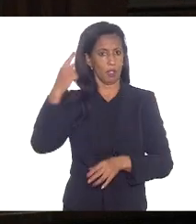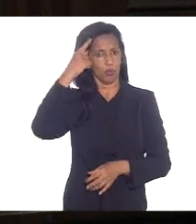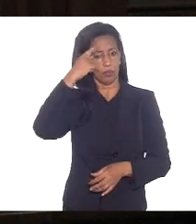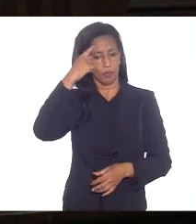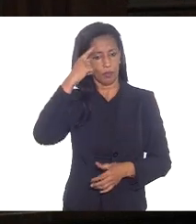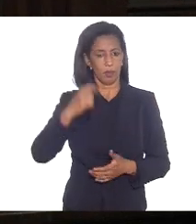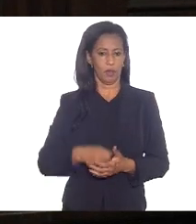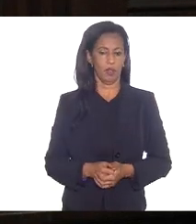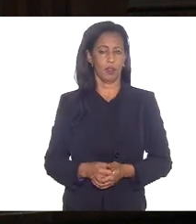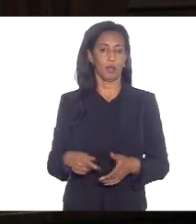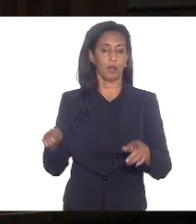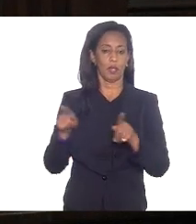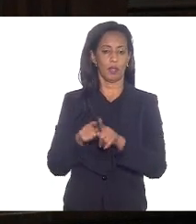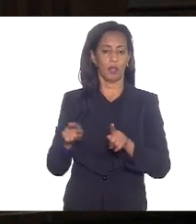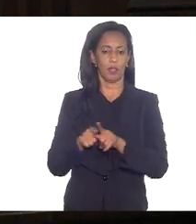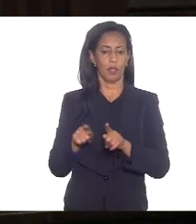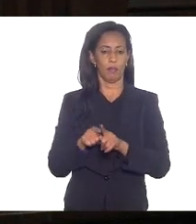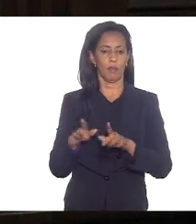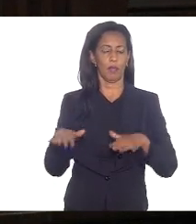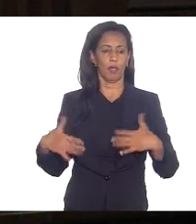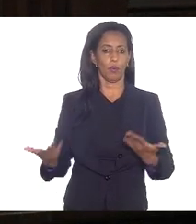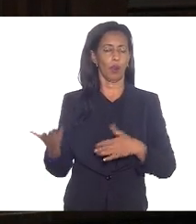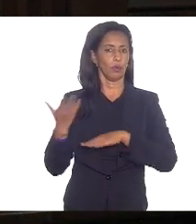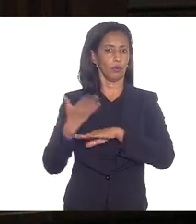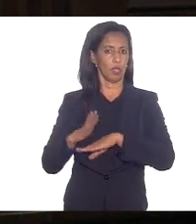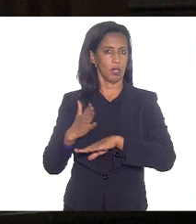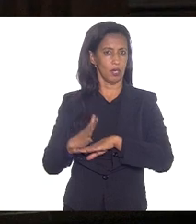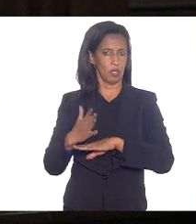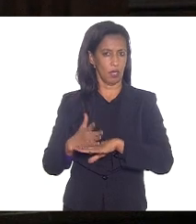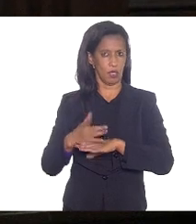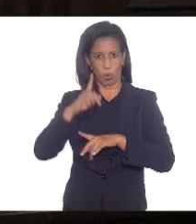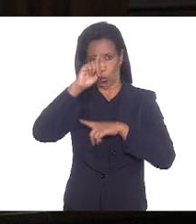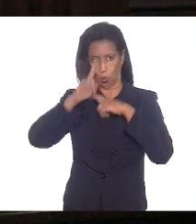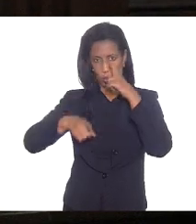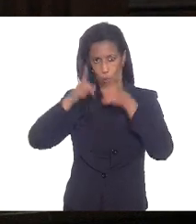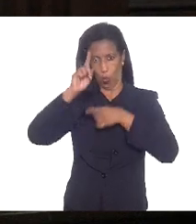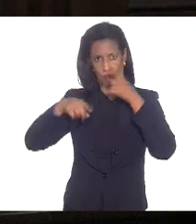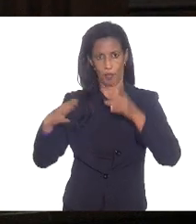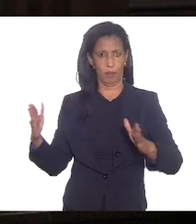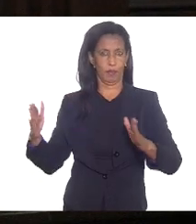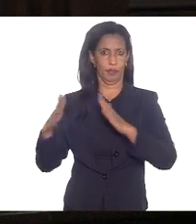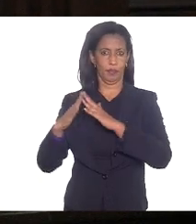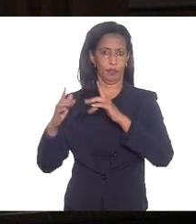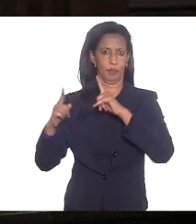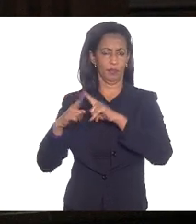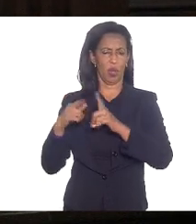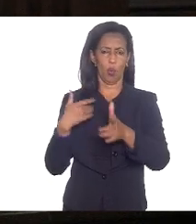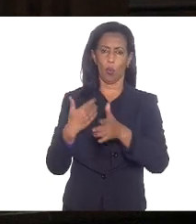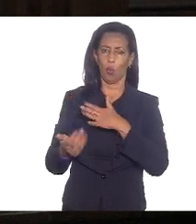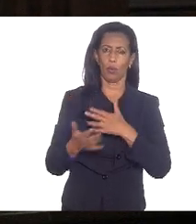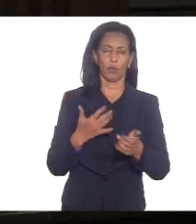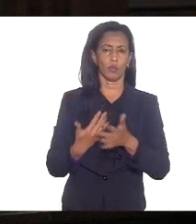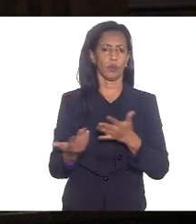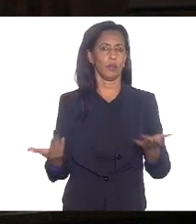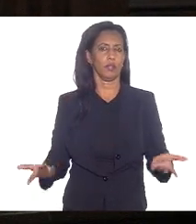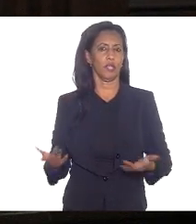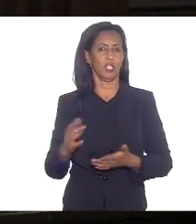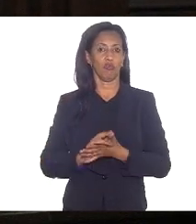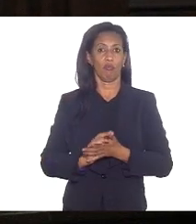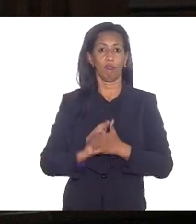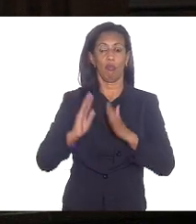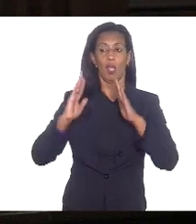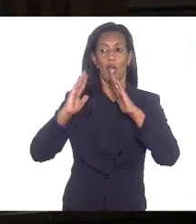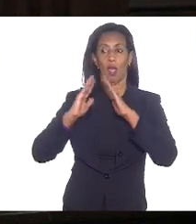pensamento, inclusive quando exercidas em domínio religioso, qualquer que seja a